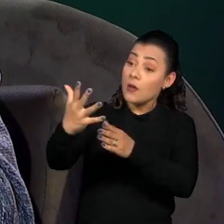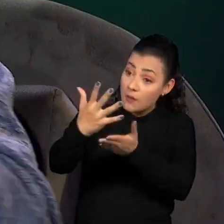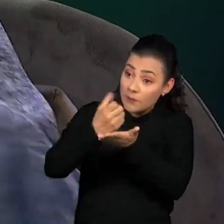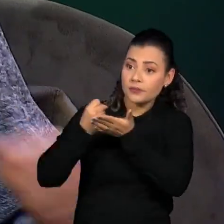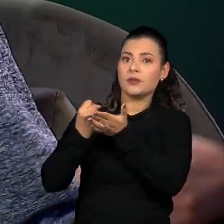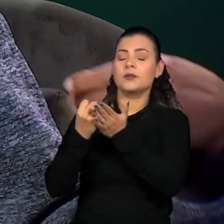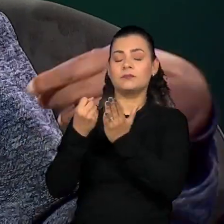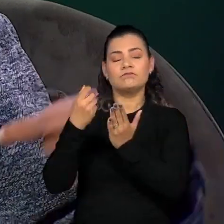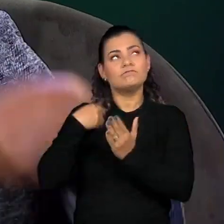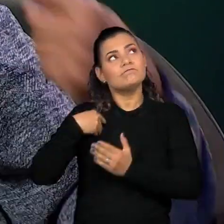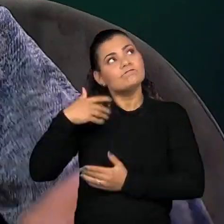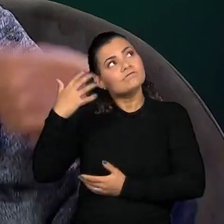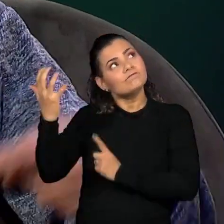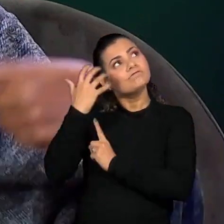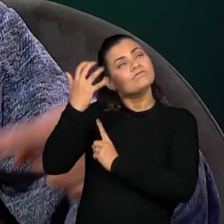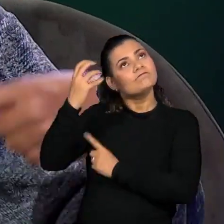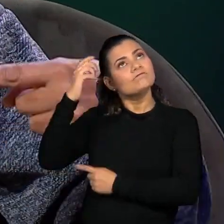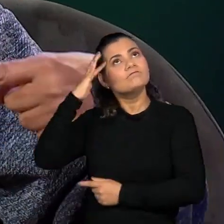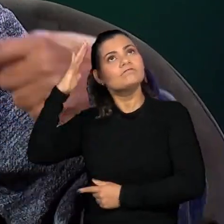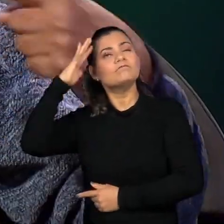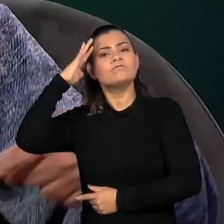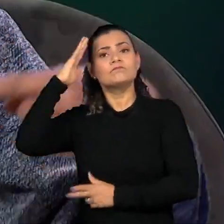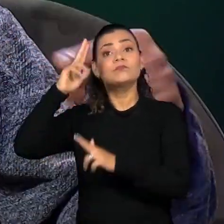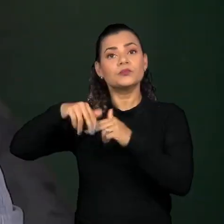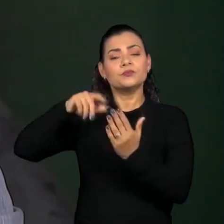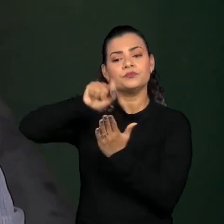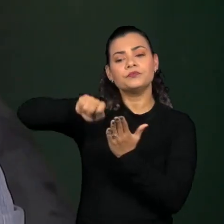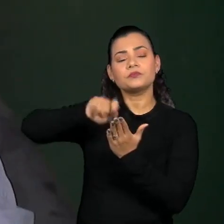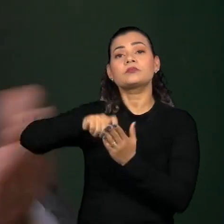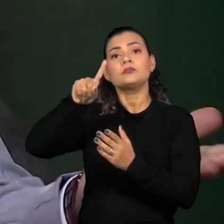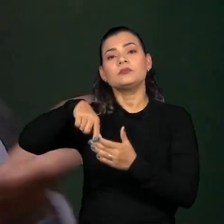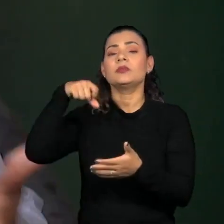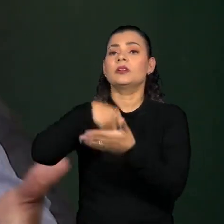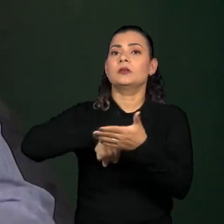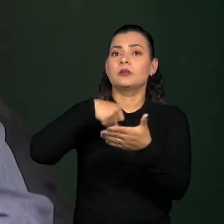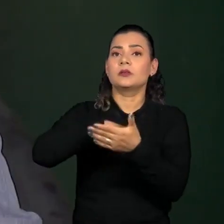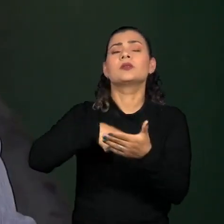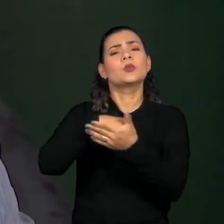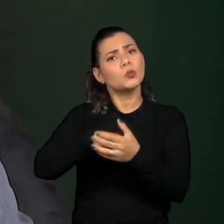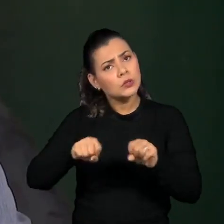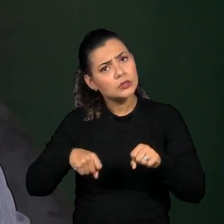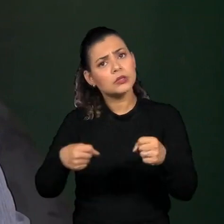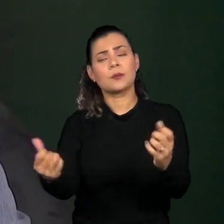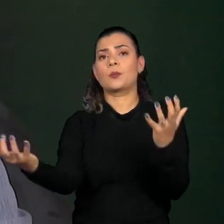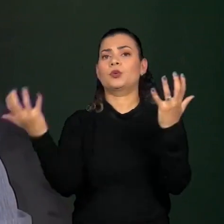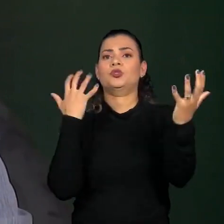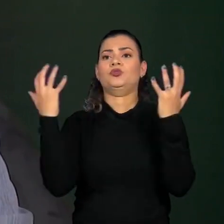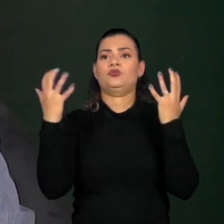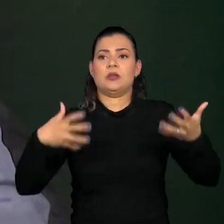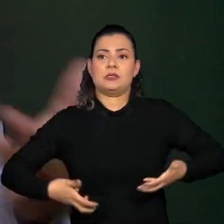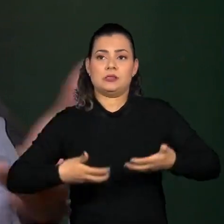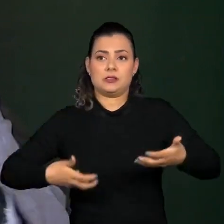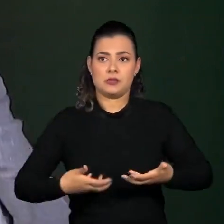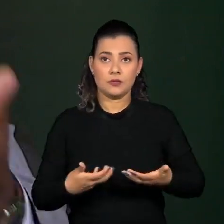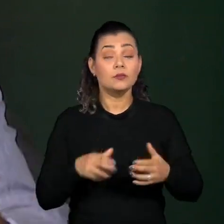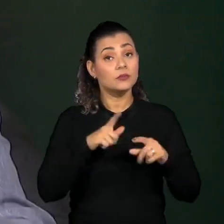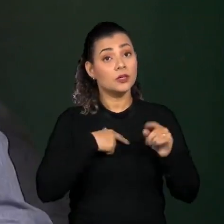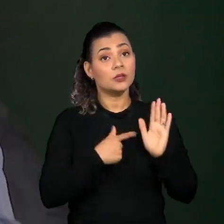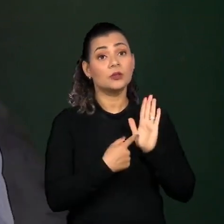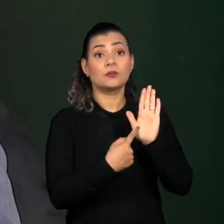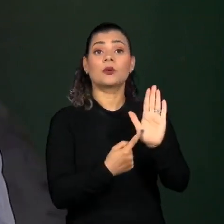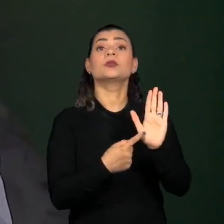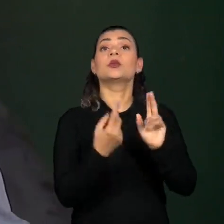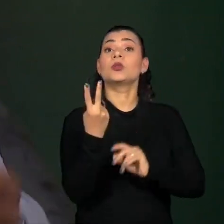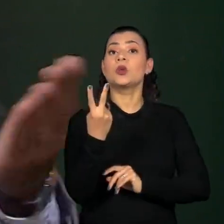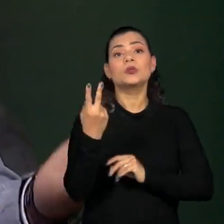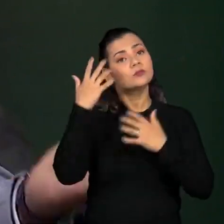referência. Então, essa motivação é uma luta. E nós tivemos 2 exemplos importantes que pode contribuir e fortalecer